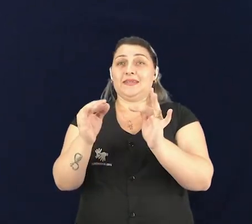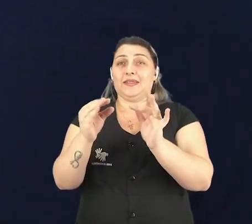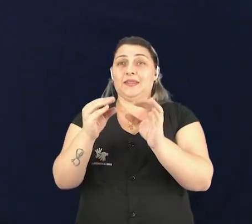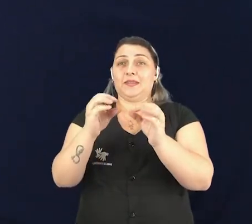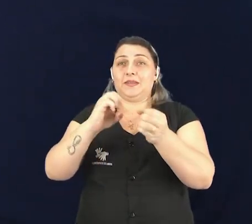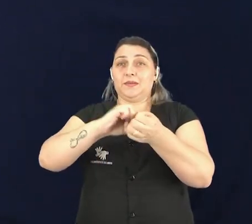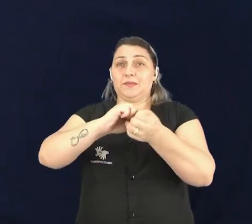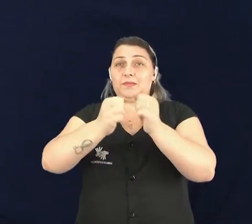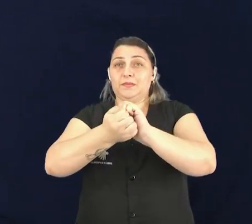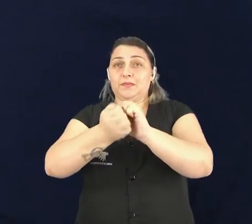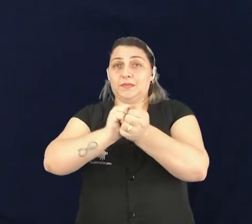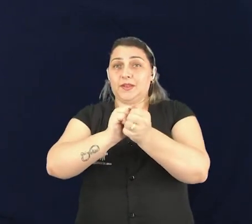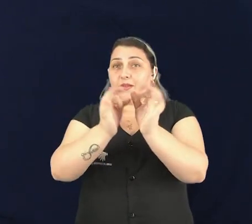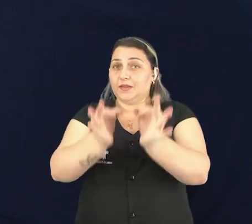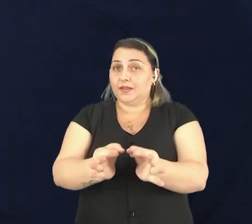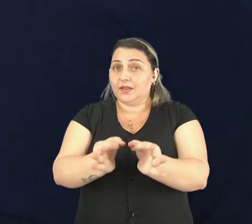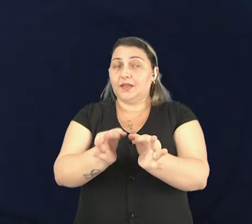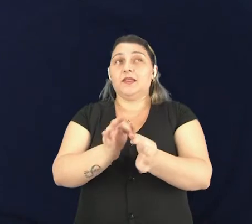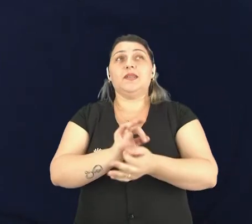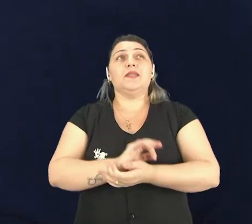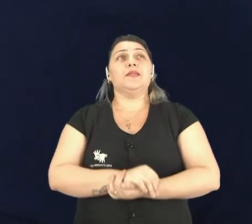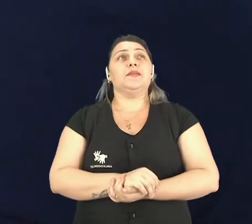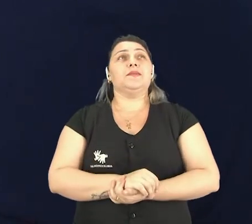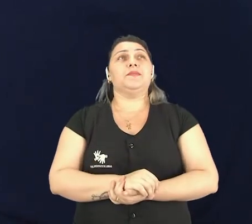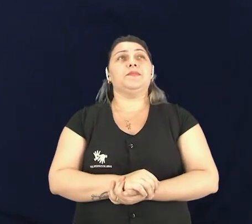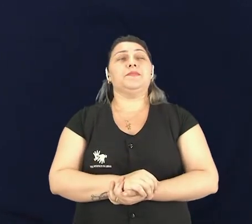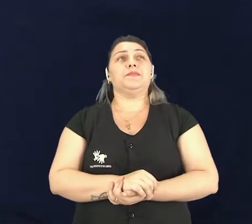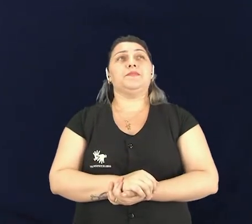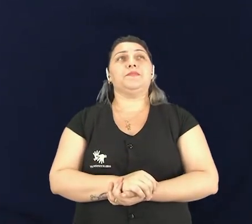encaixando. Tudo ainda tem mais essa, crianças.